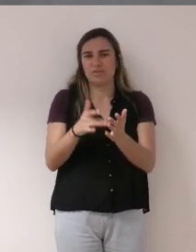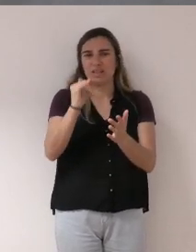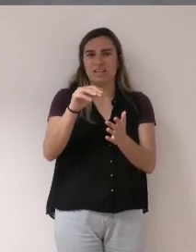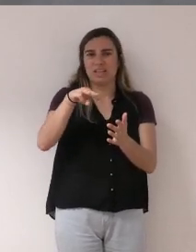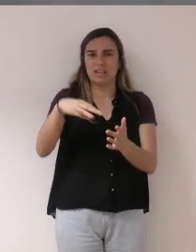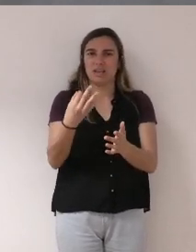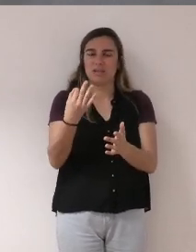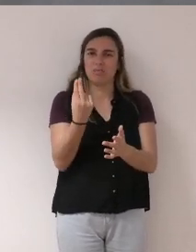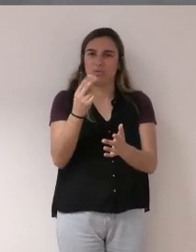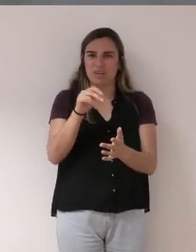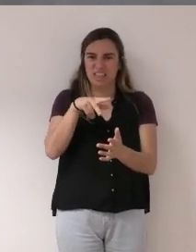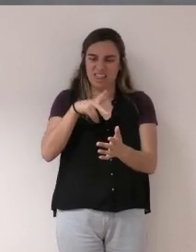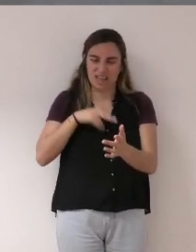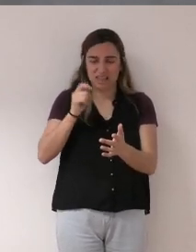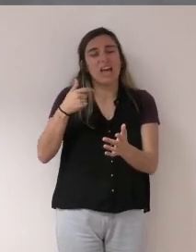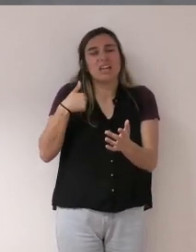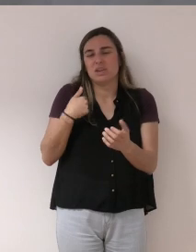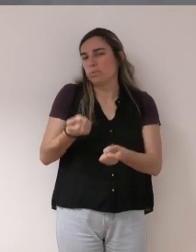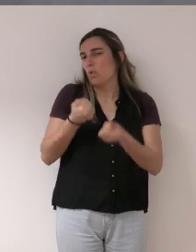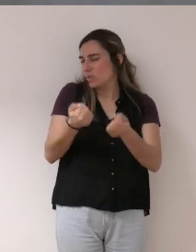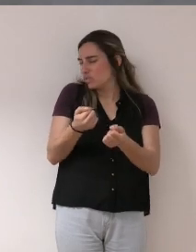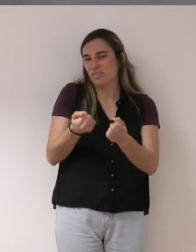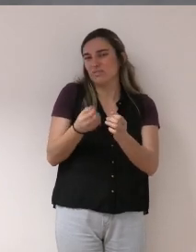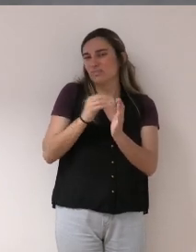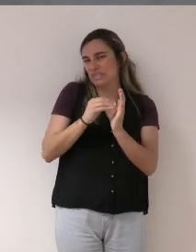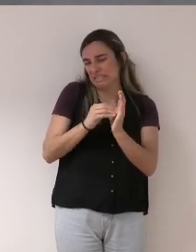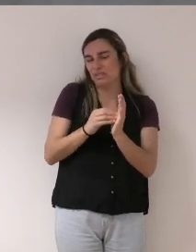livro, como é que não fosse no plano formal, ou